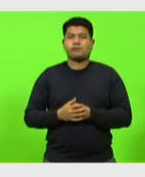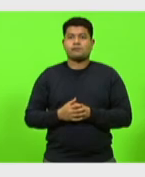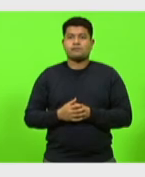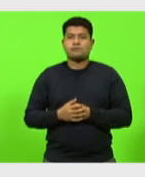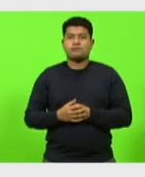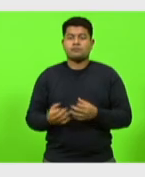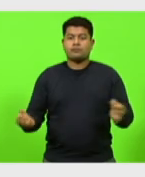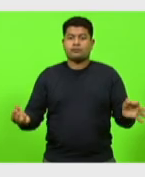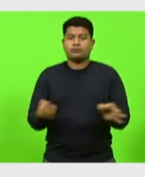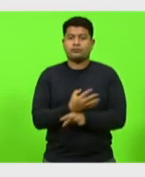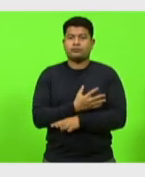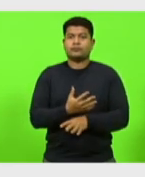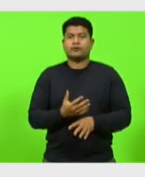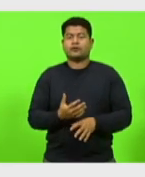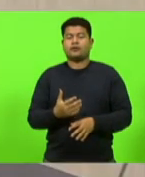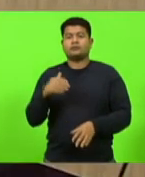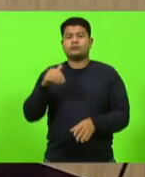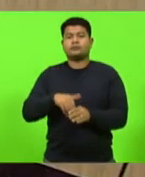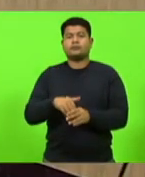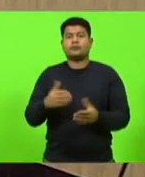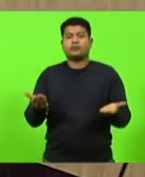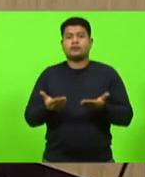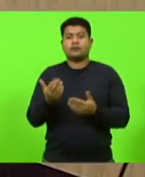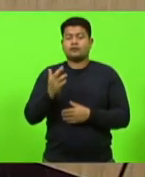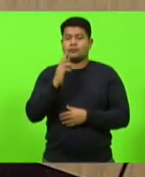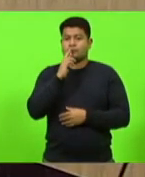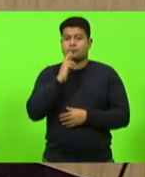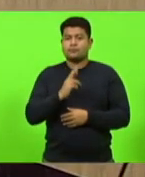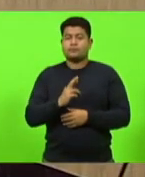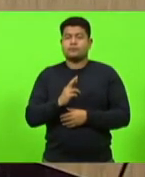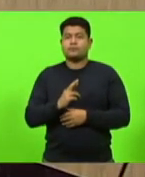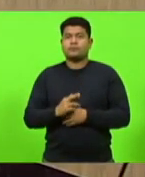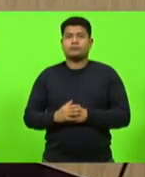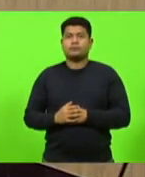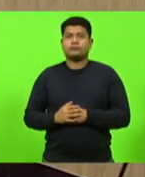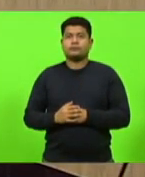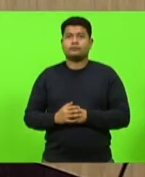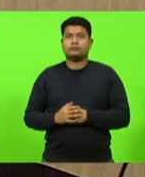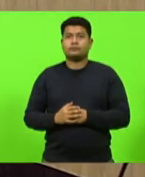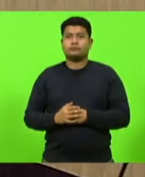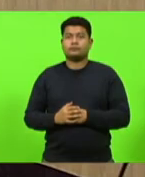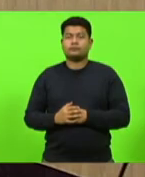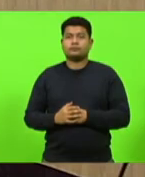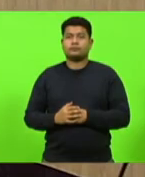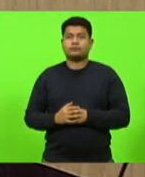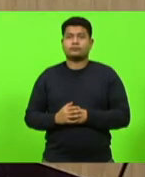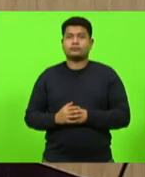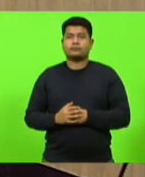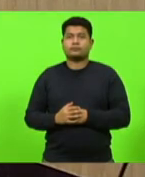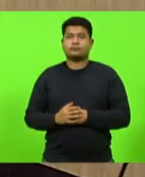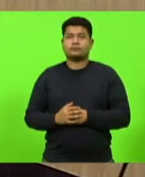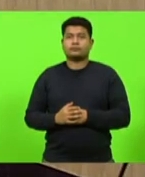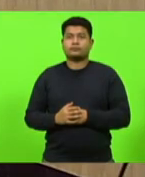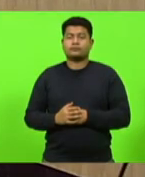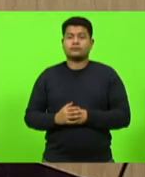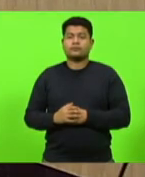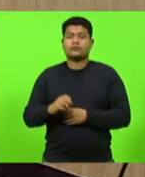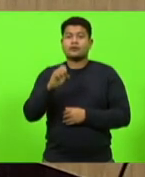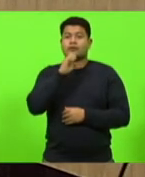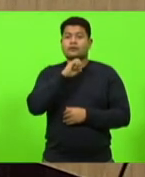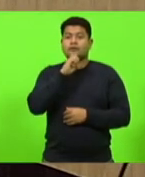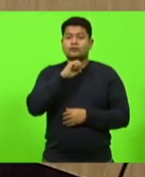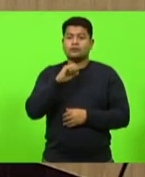Encerrada a votação, colho o resultado. Senhor presidente, peço que seja computado o meu voto. Voto sim. Deputado Felipe Estevam, vota